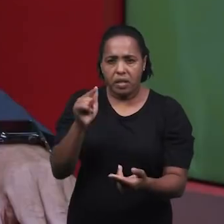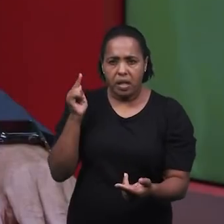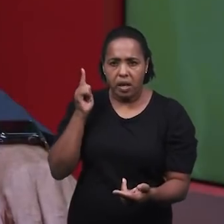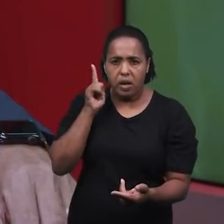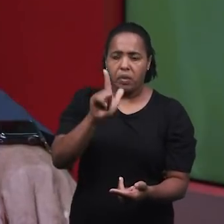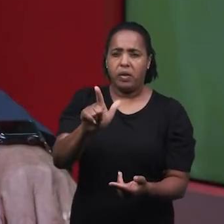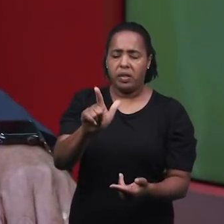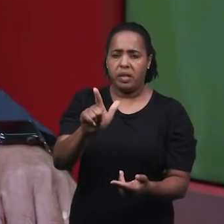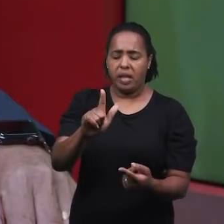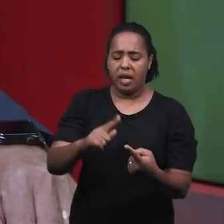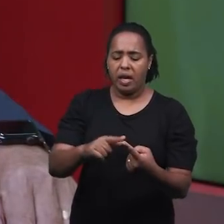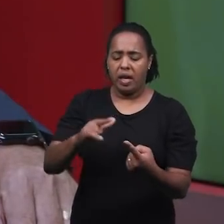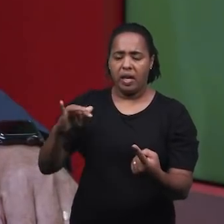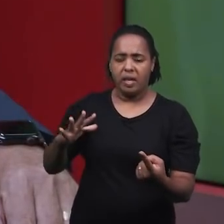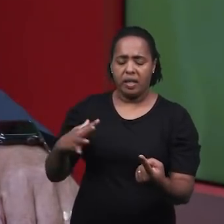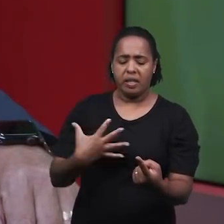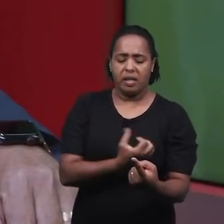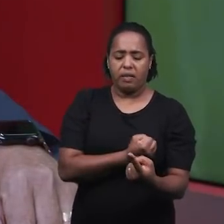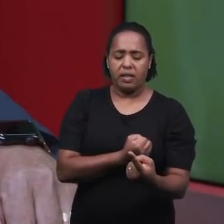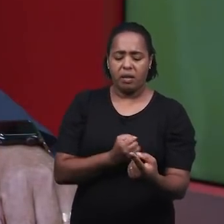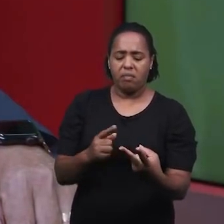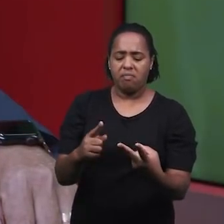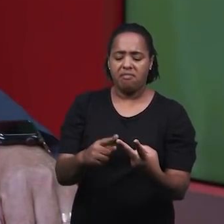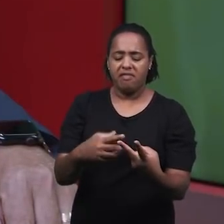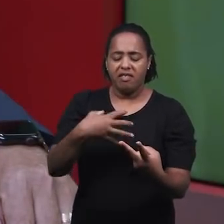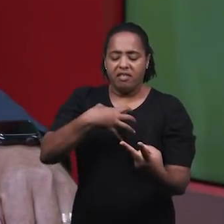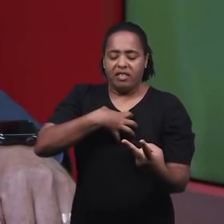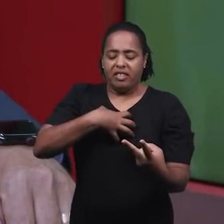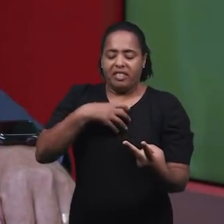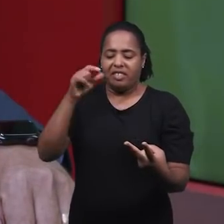da salvação, uma paz